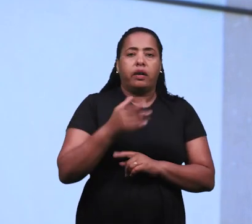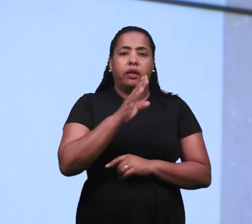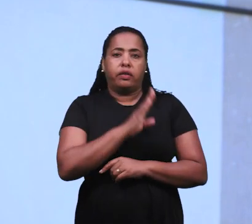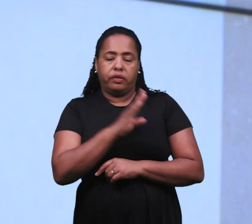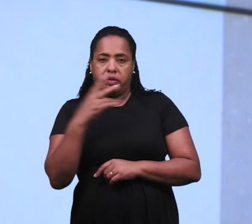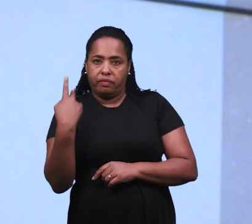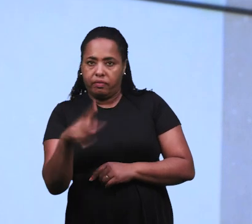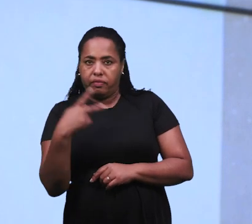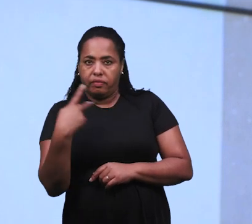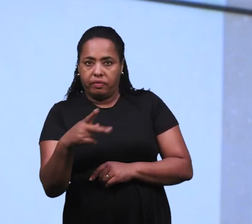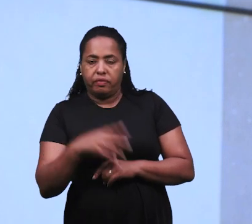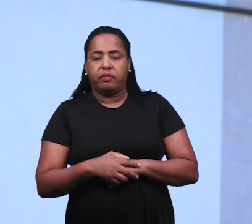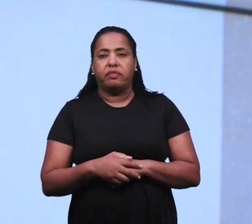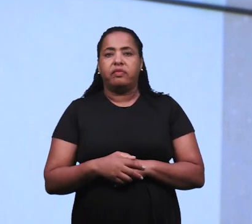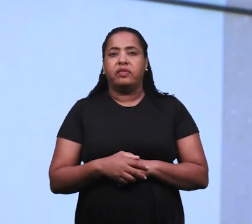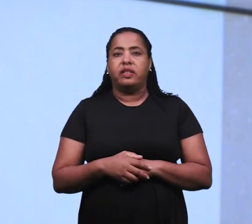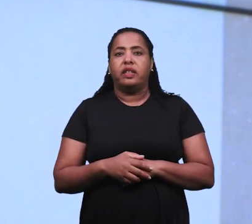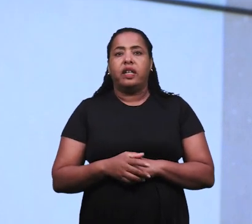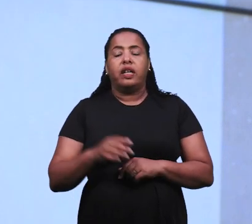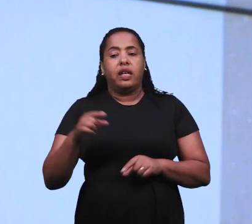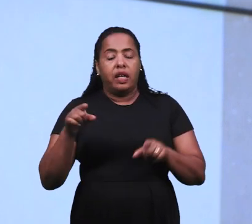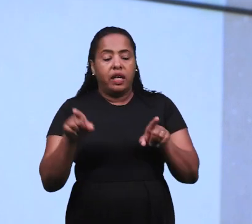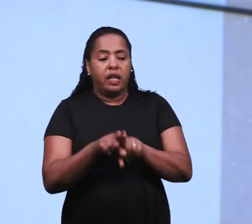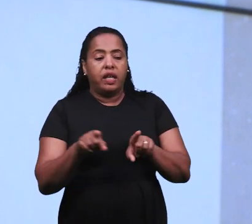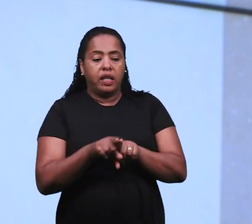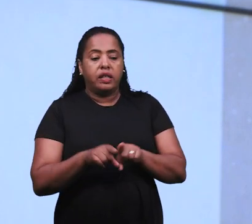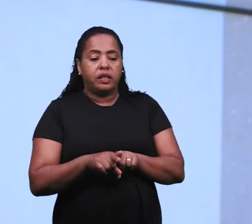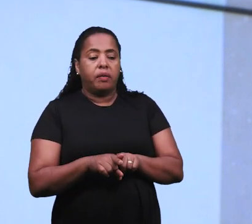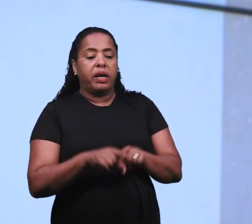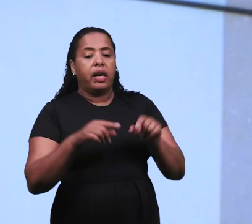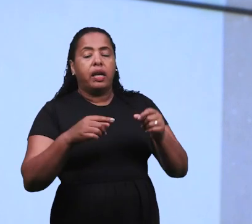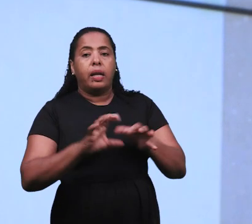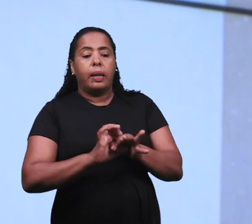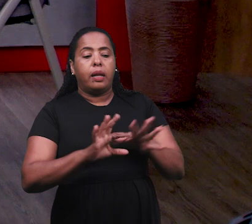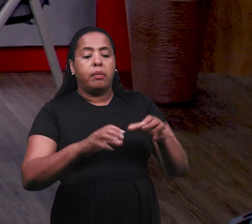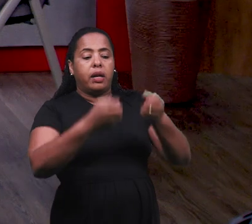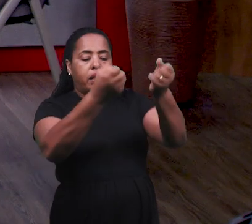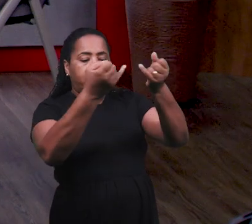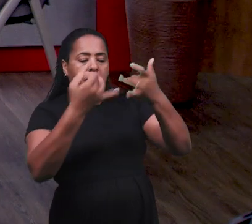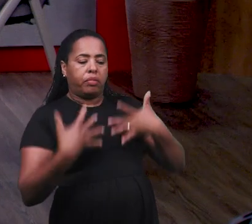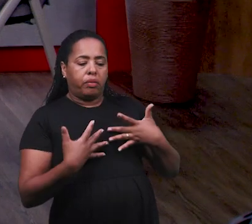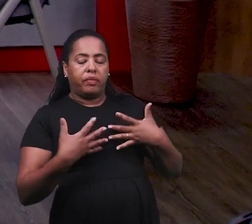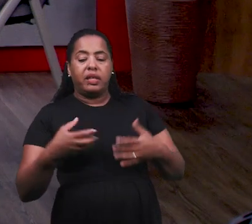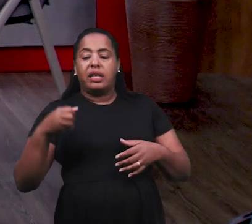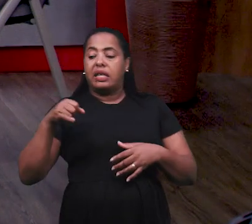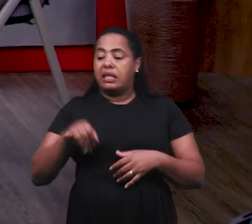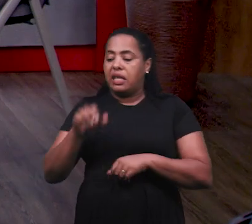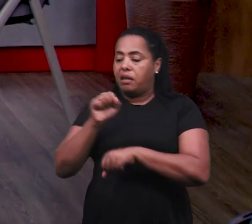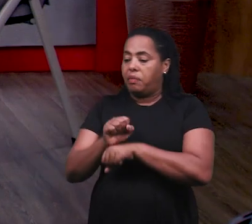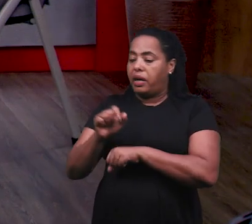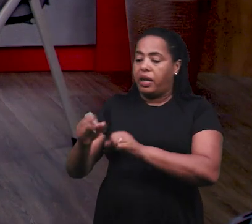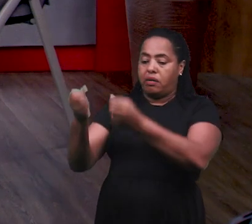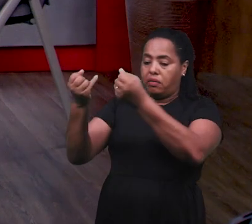coração dele e ser ouvido. Né? Por quê? Se ele parar para te ouvir, né, ele vai receber